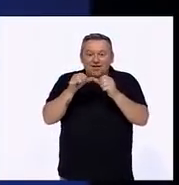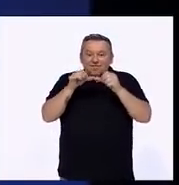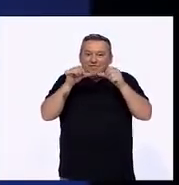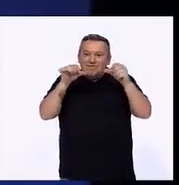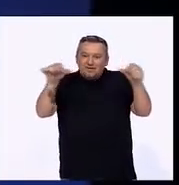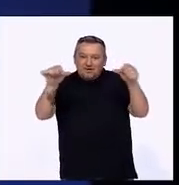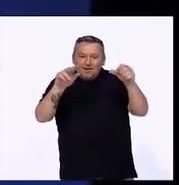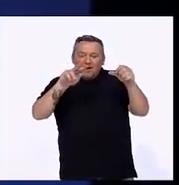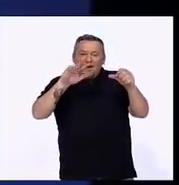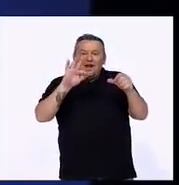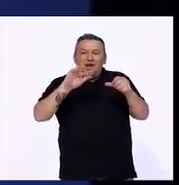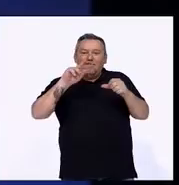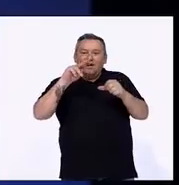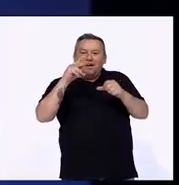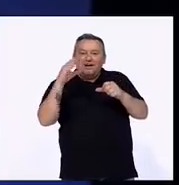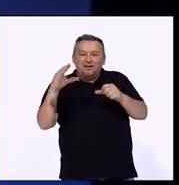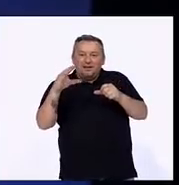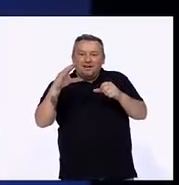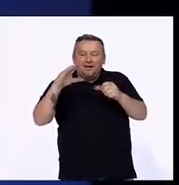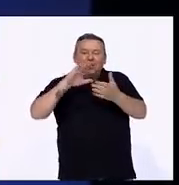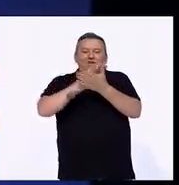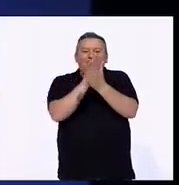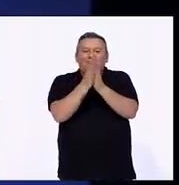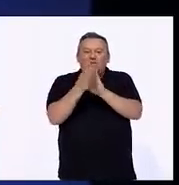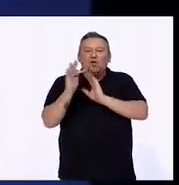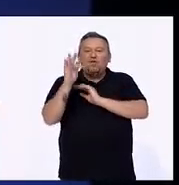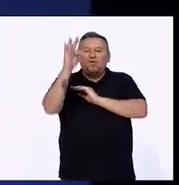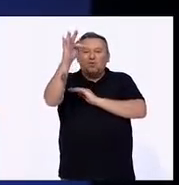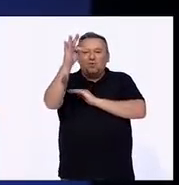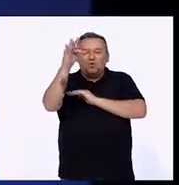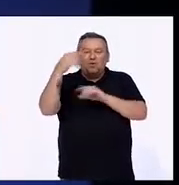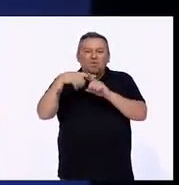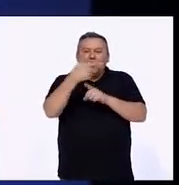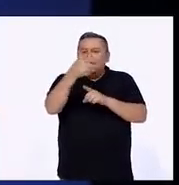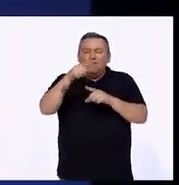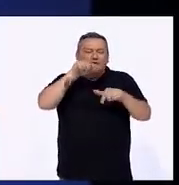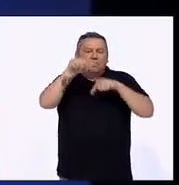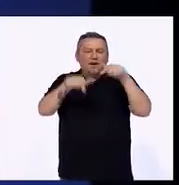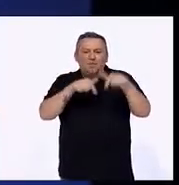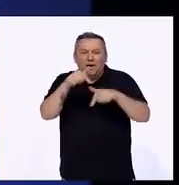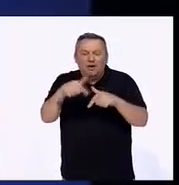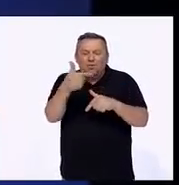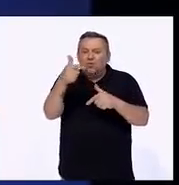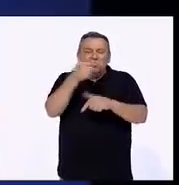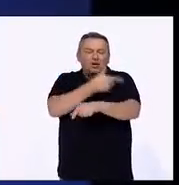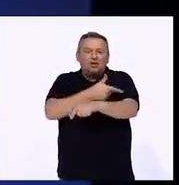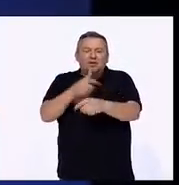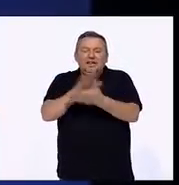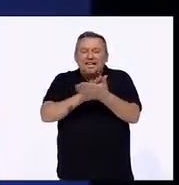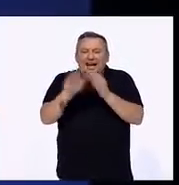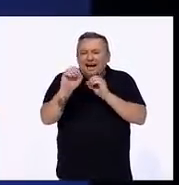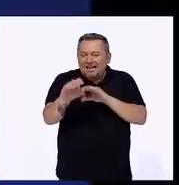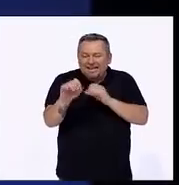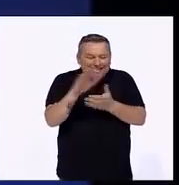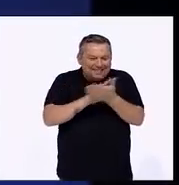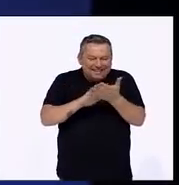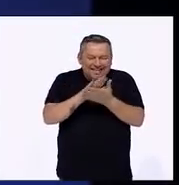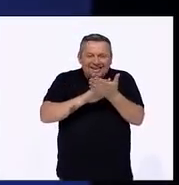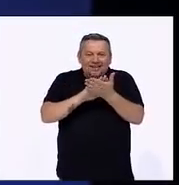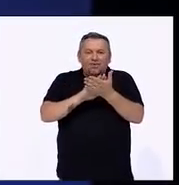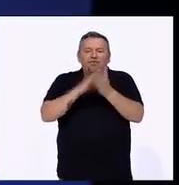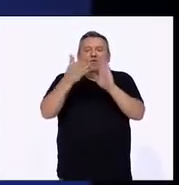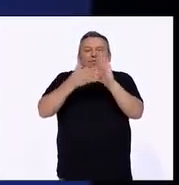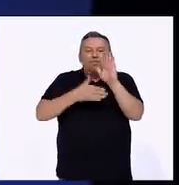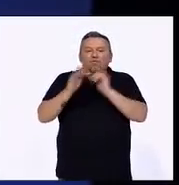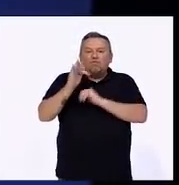Fernando Henrique com aquele personagem, o Exterminador do Futuro. Porque não tinha emprego para a juventude. Né? Não tinha emprego, não tinha educação, não tinha perspectiva de vida. Muito semelhante